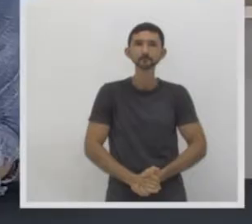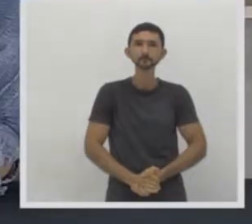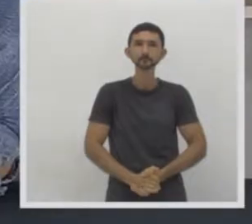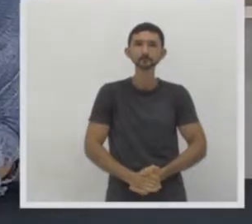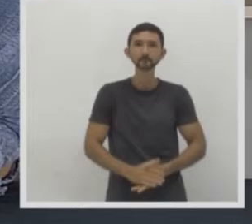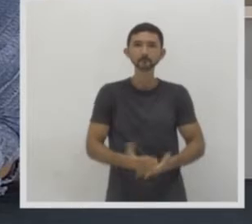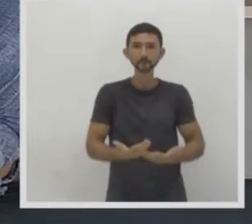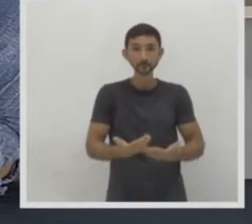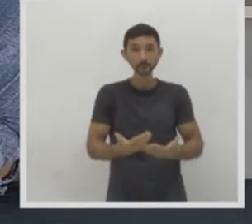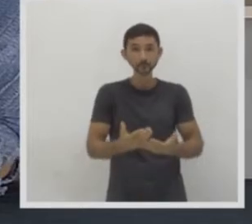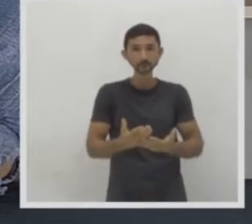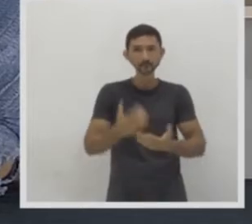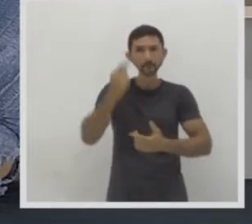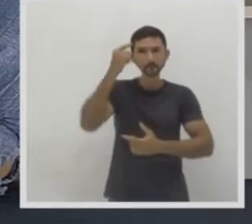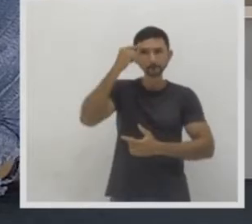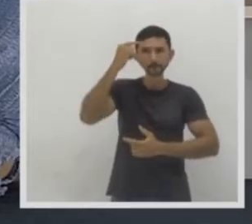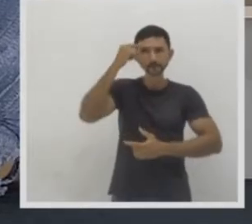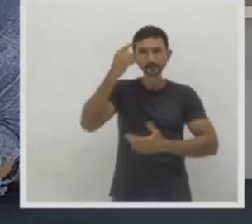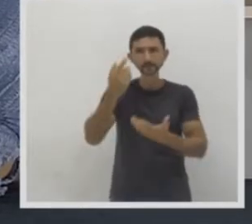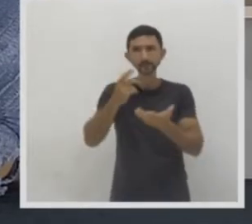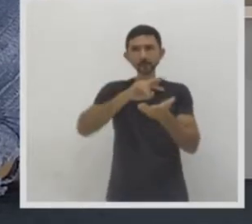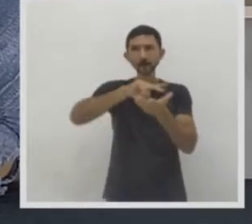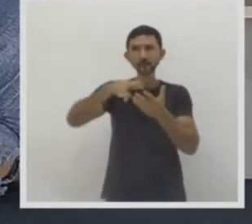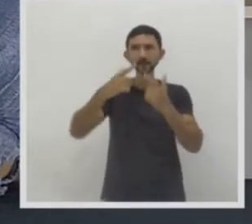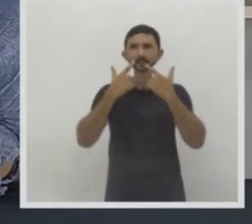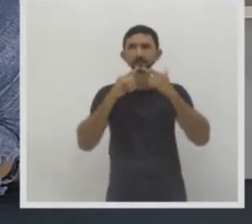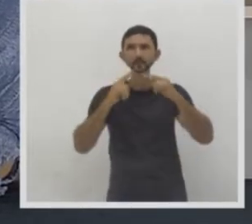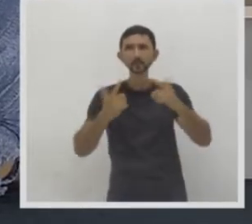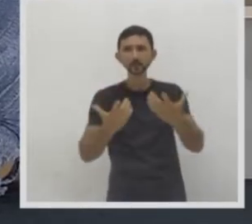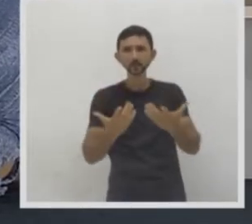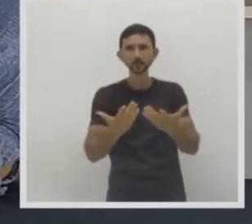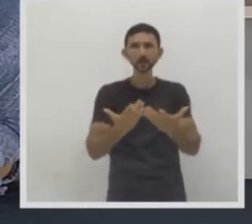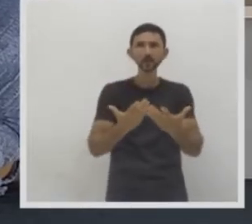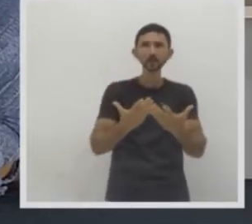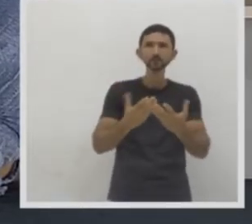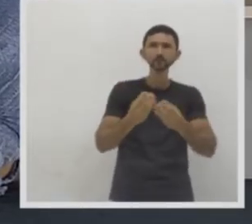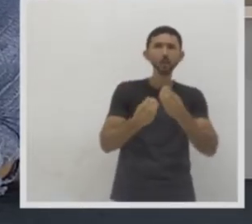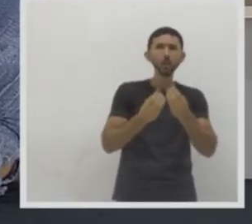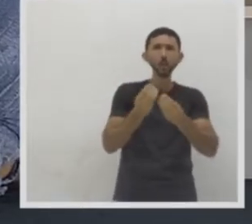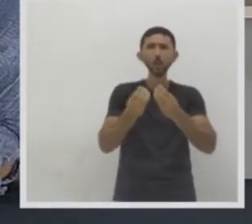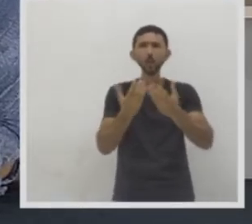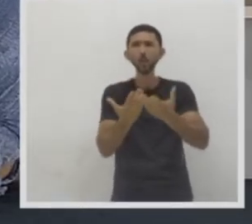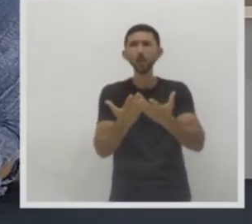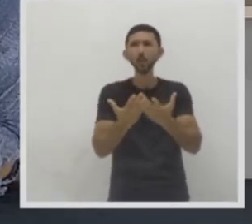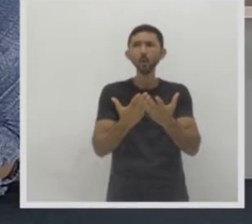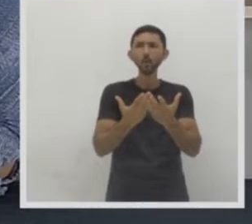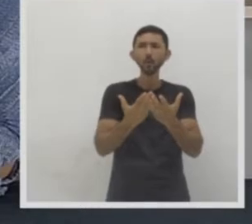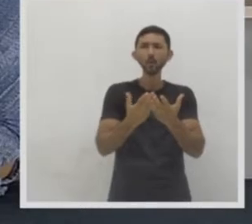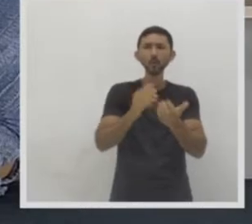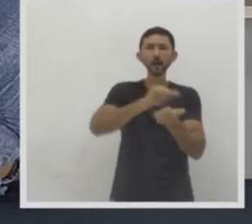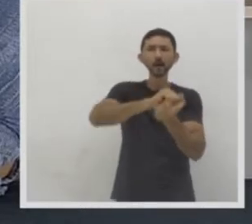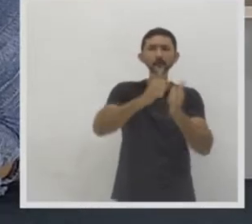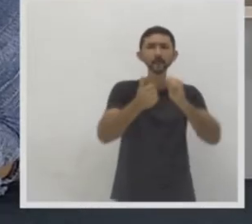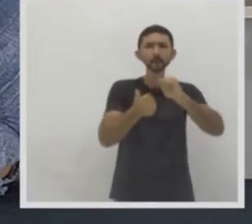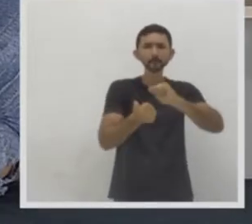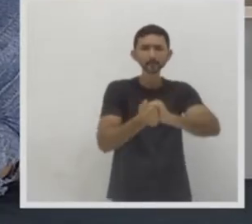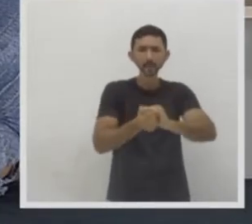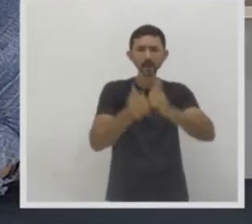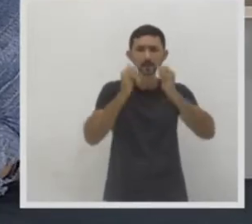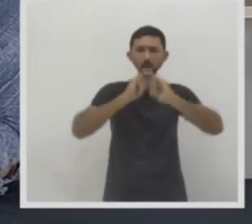Nossa, nós já pensamos na variação linguística, como ela está adequada à propaganda